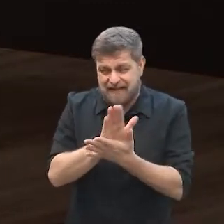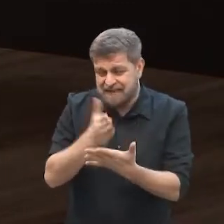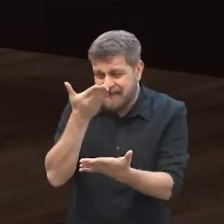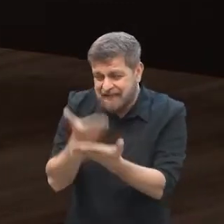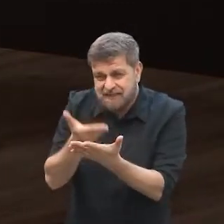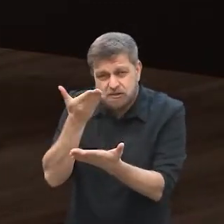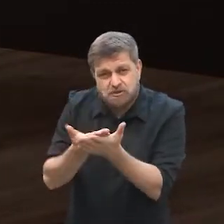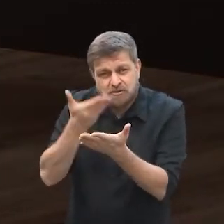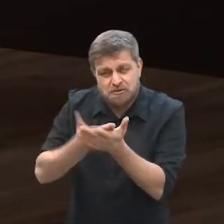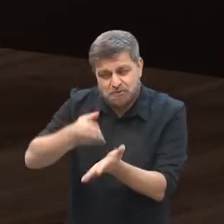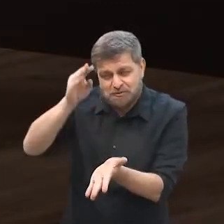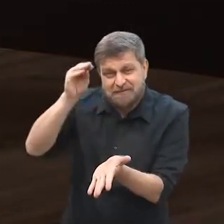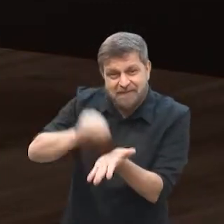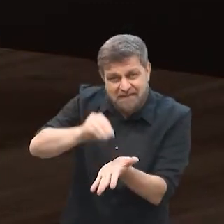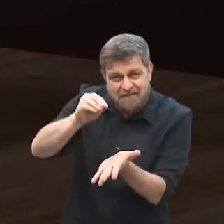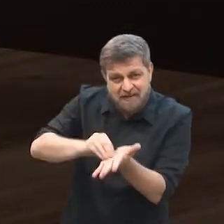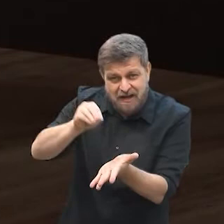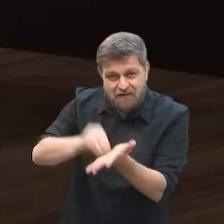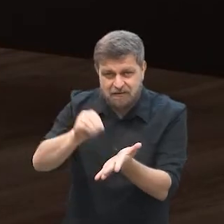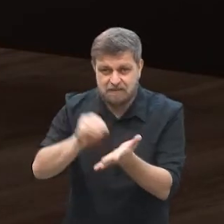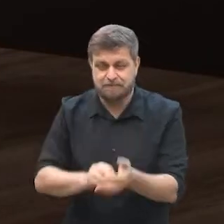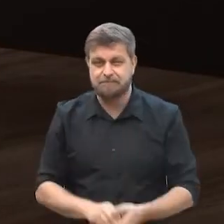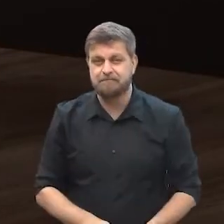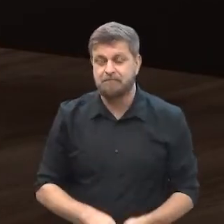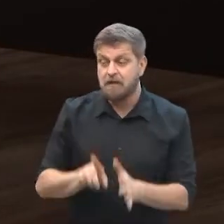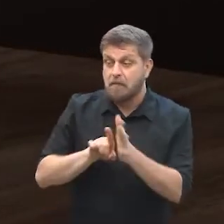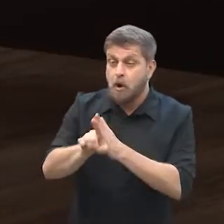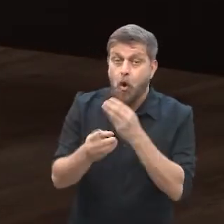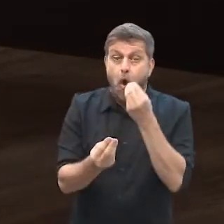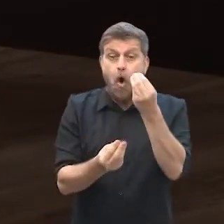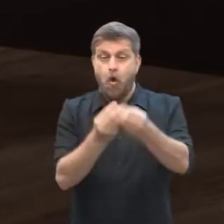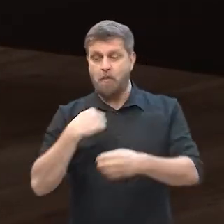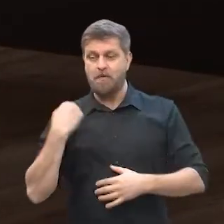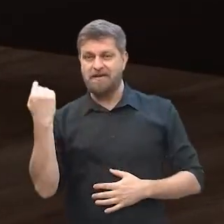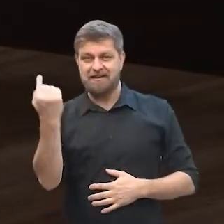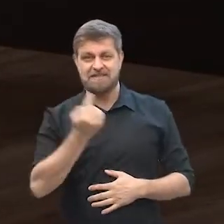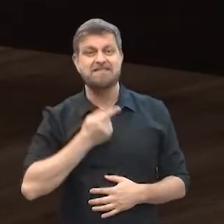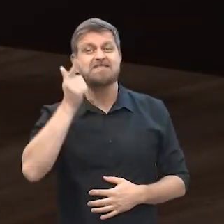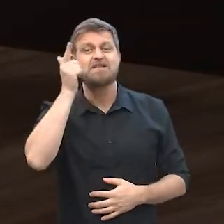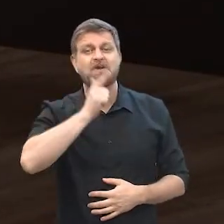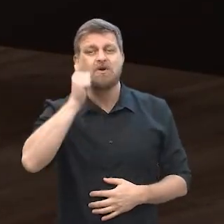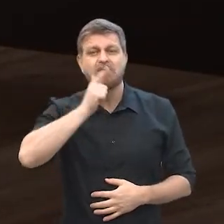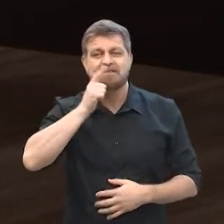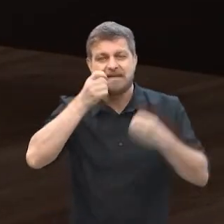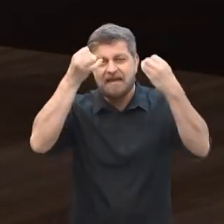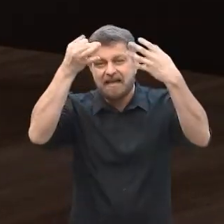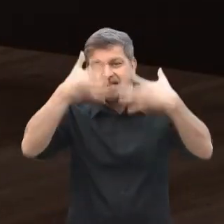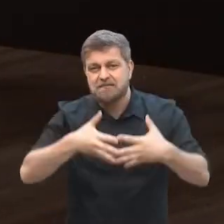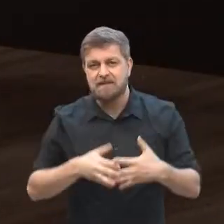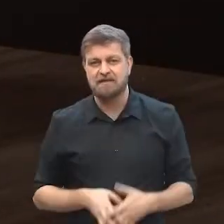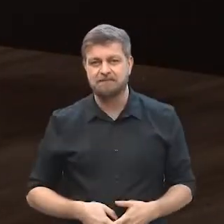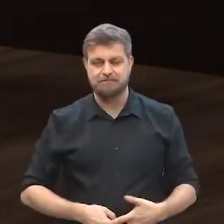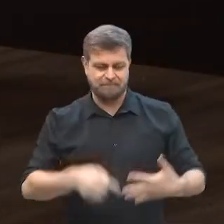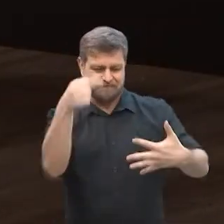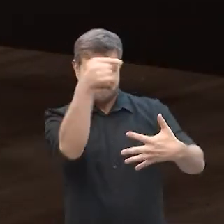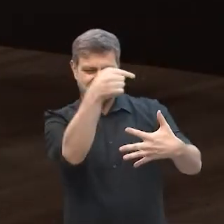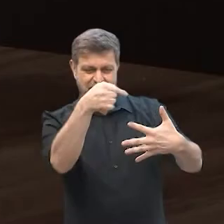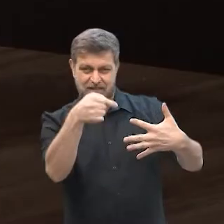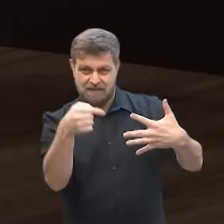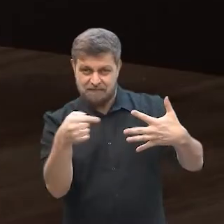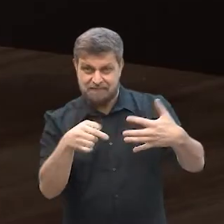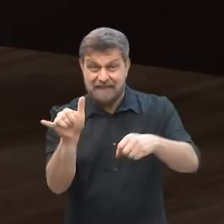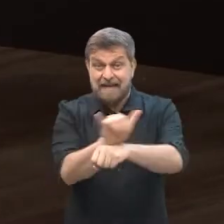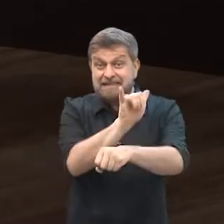estudo do negócio, esse planejamento. E aí, como a gente pode definir quais são as diretrizes, quais os